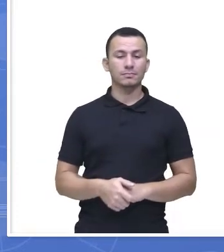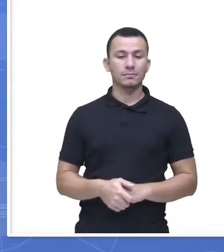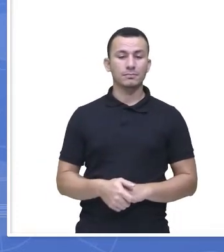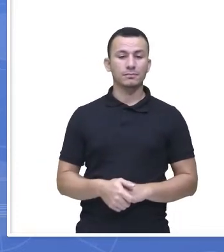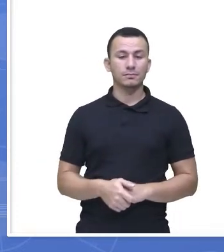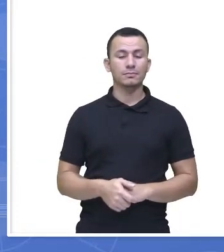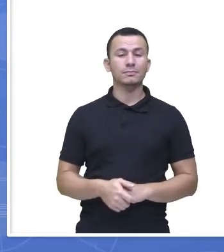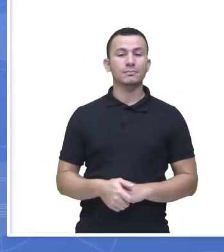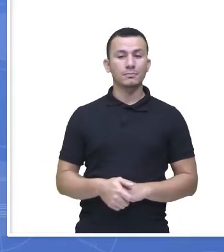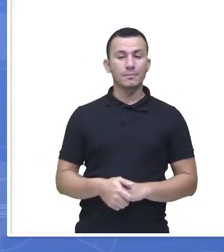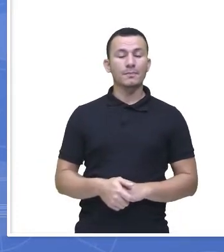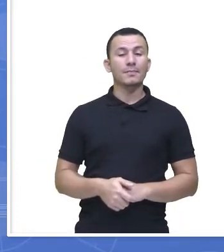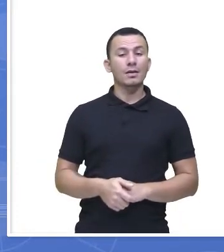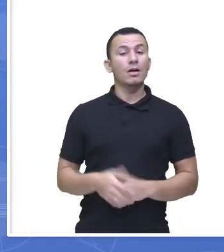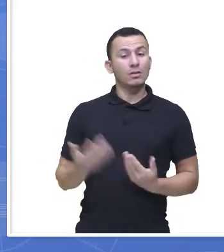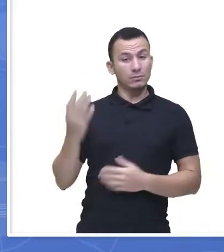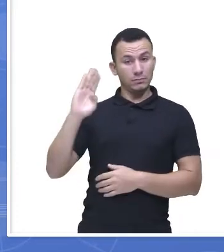Muito bem.